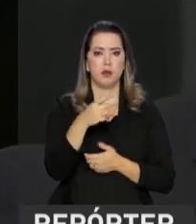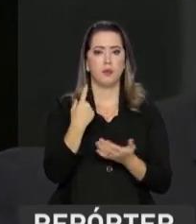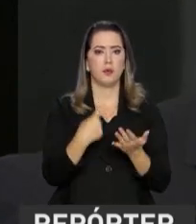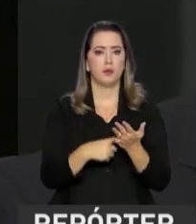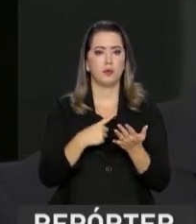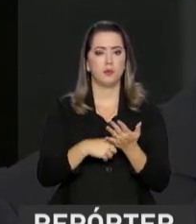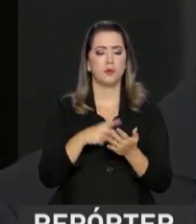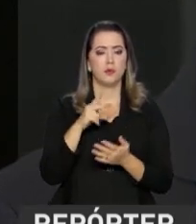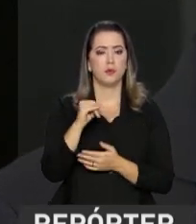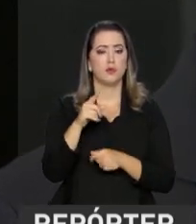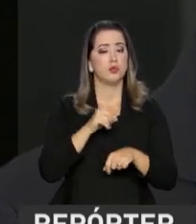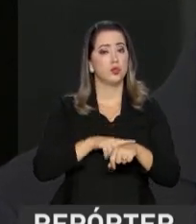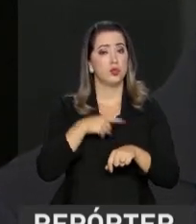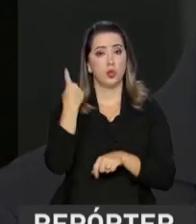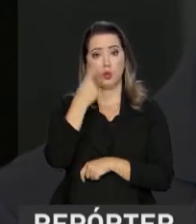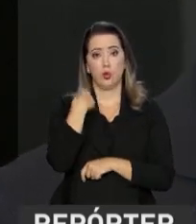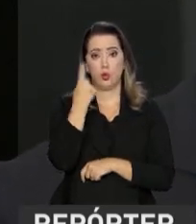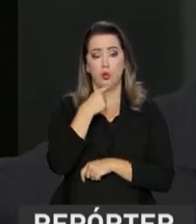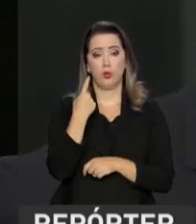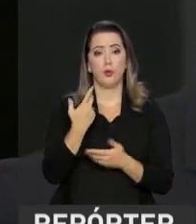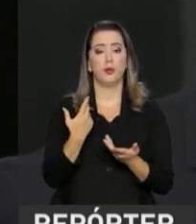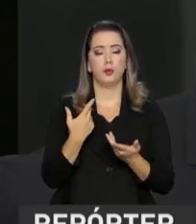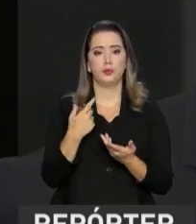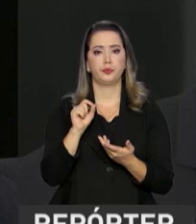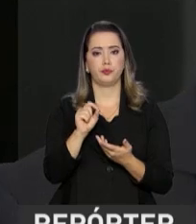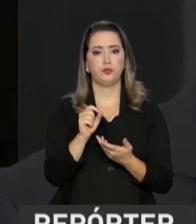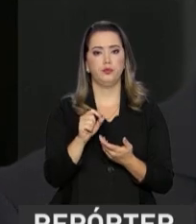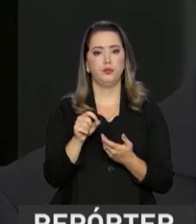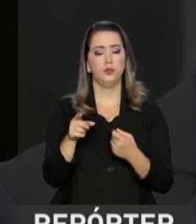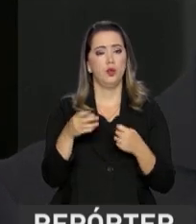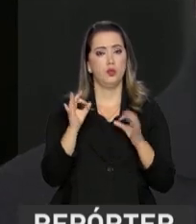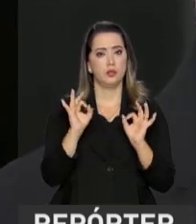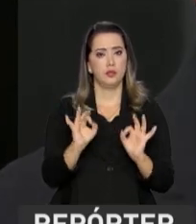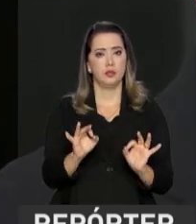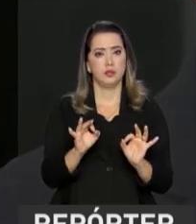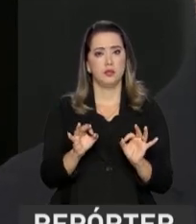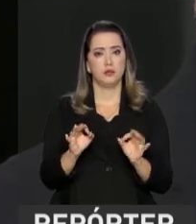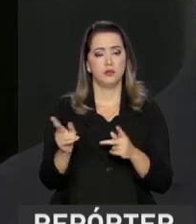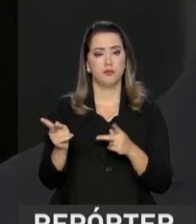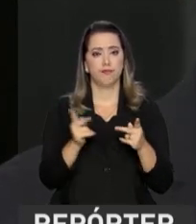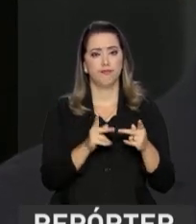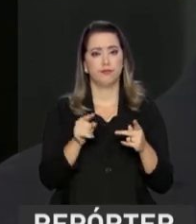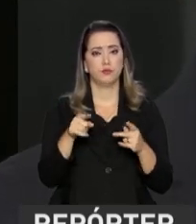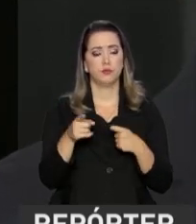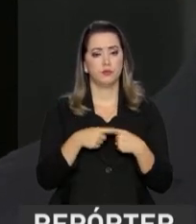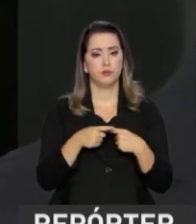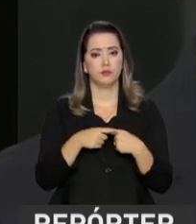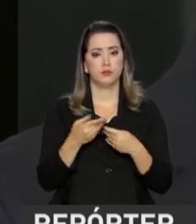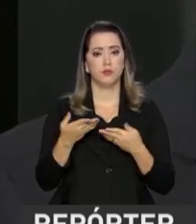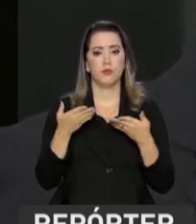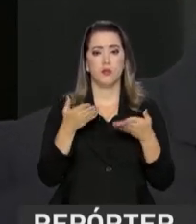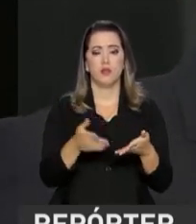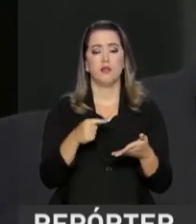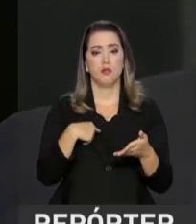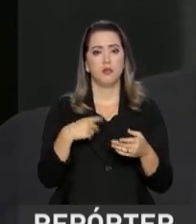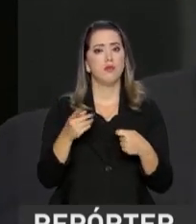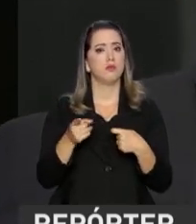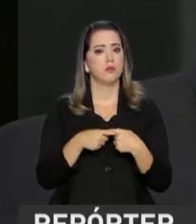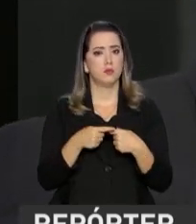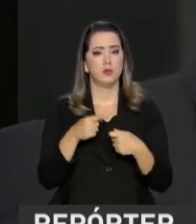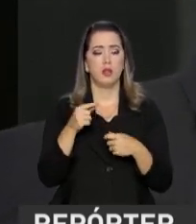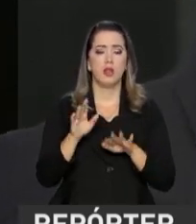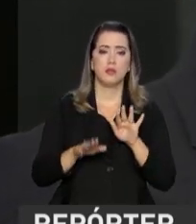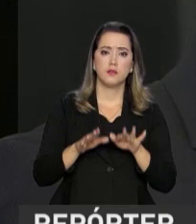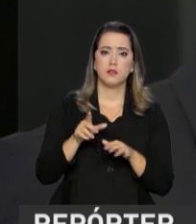de hora da realização da perícia e no dia e hora marcados comparecer e realizar perícia alguns